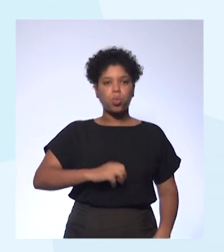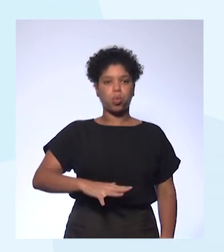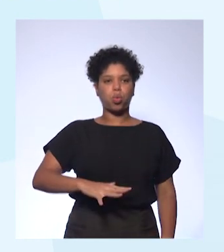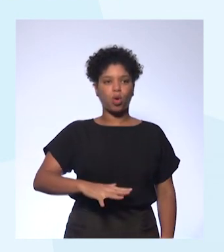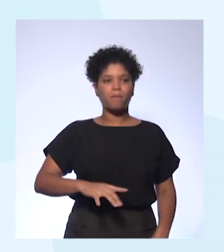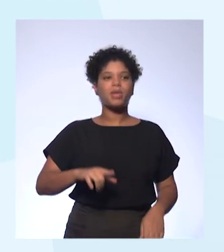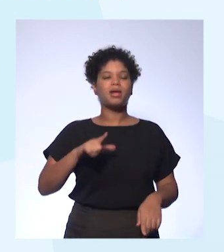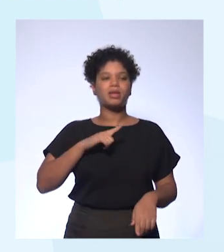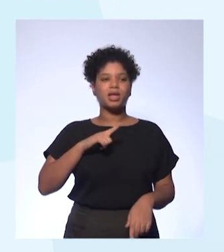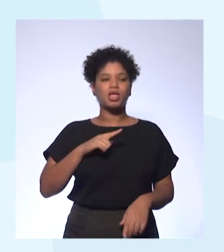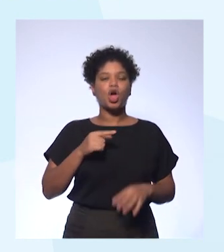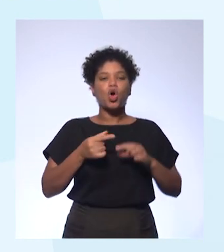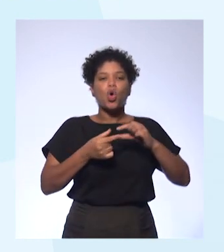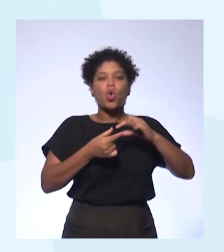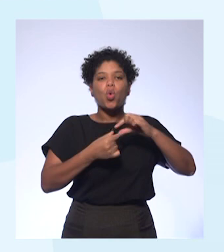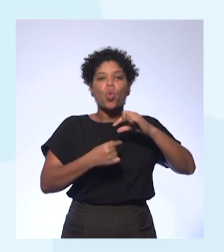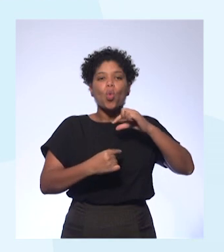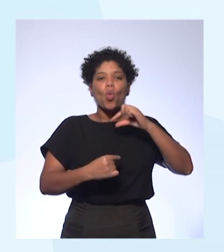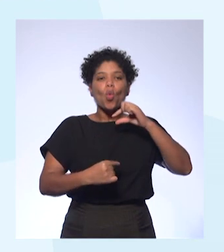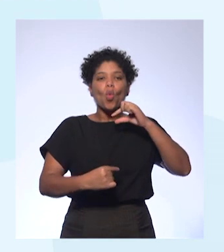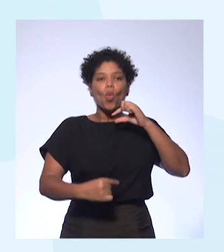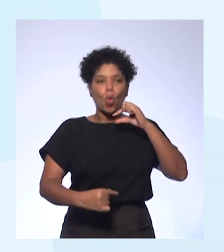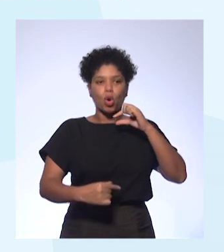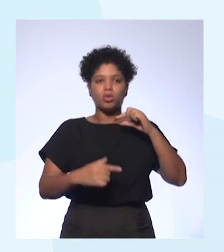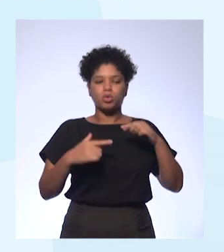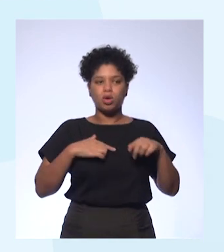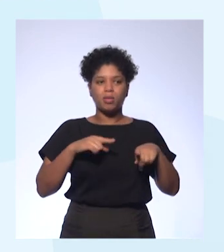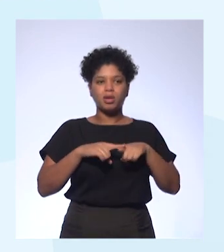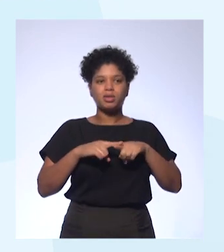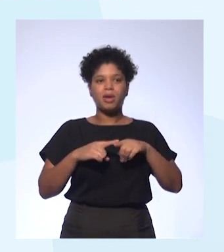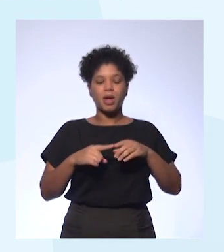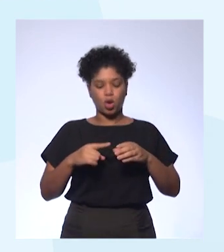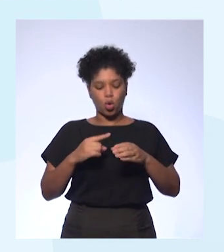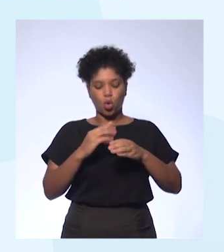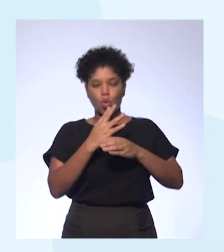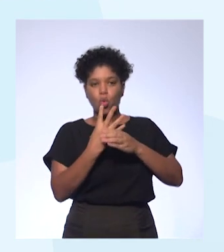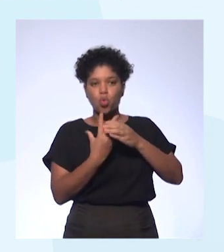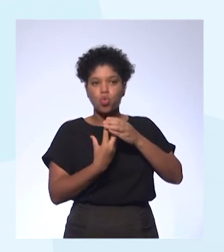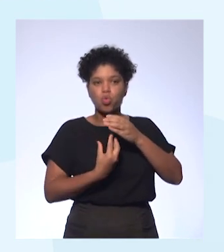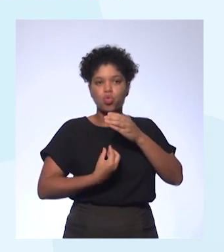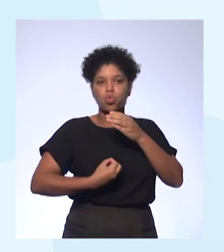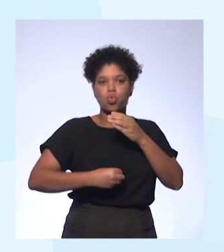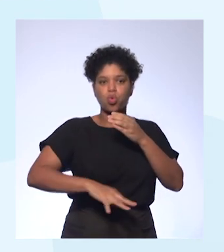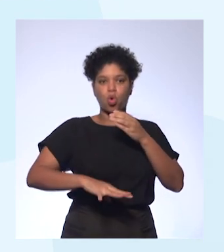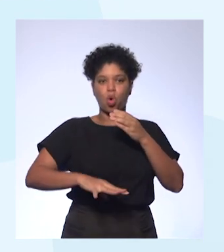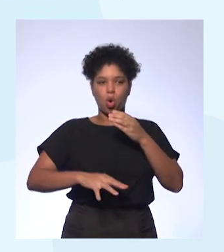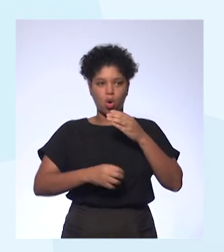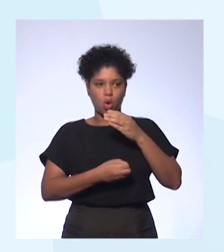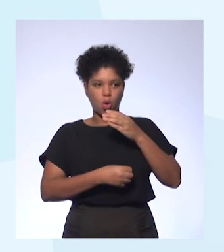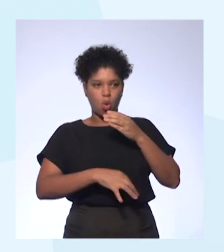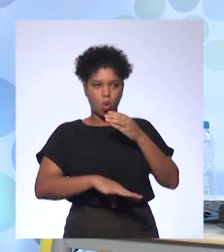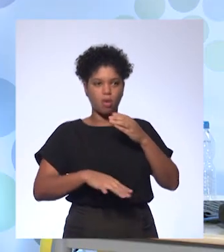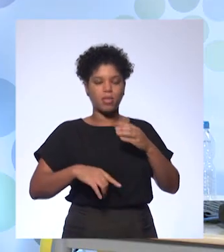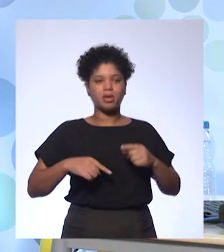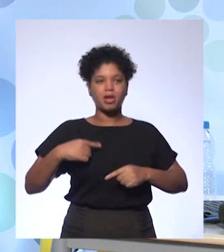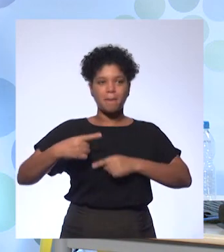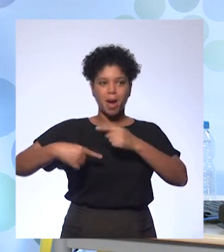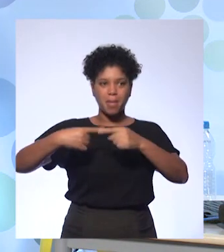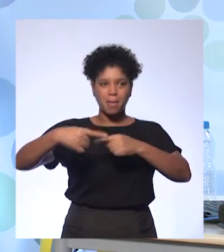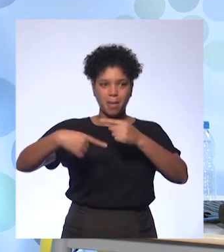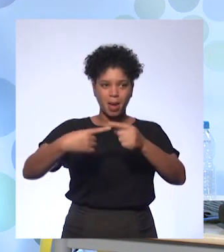de Malpighi e glândulas excretoras. Vão apresentar esse sistema nervoso ganglionar bem desenvolvido, tá?